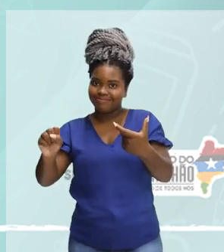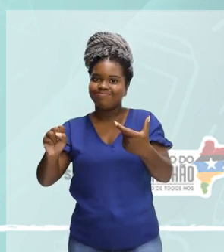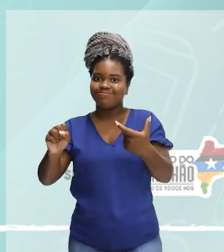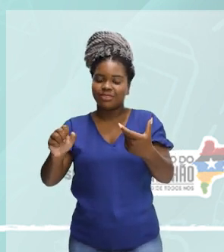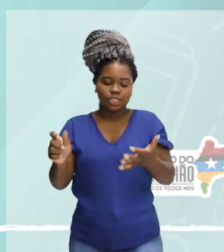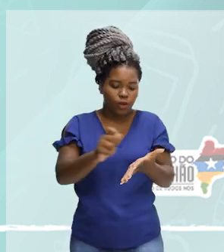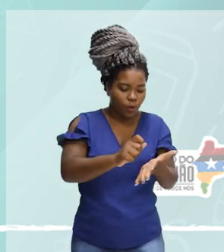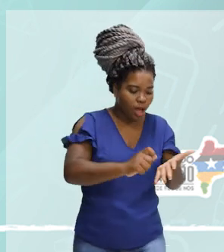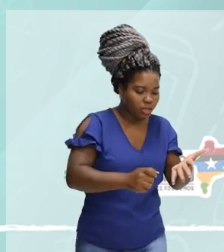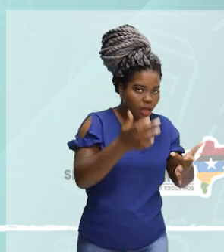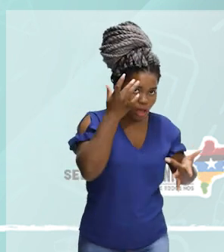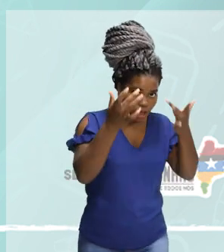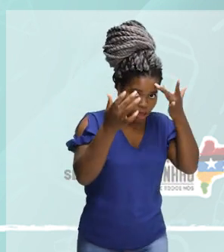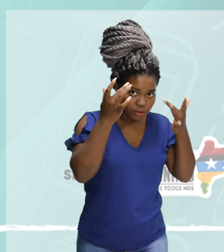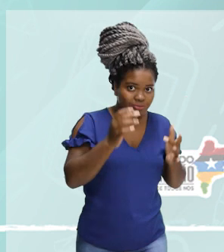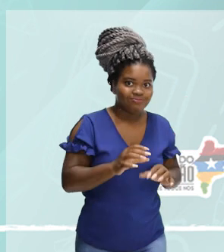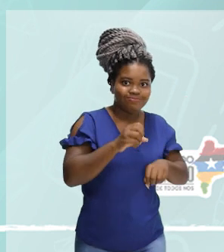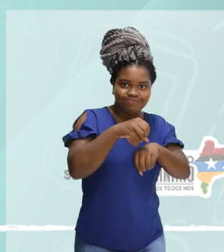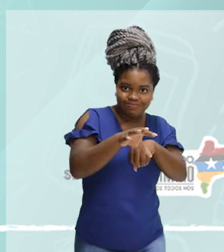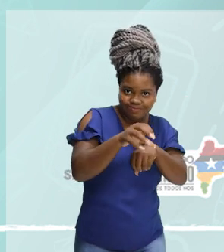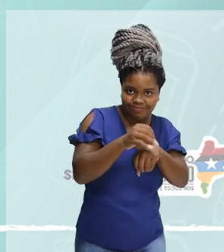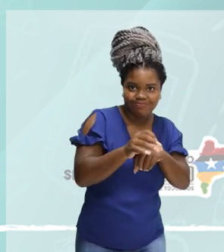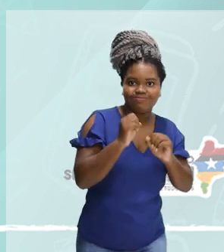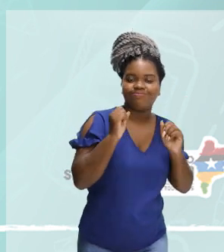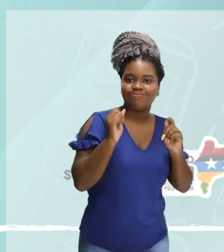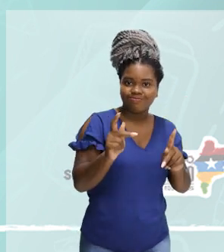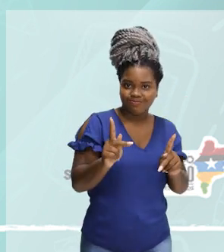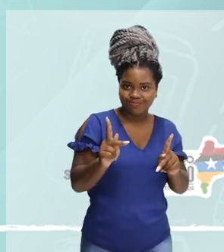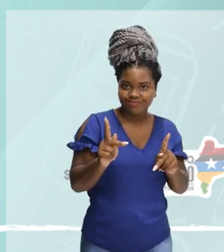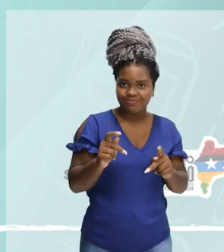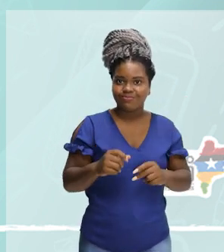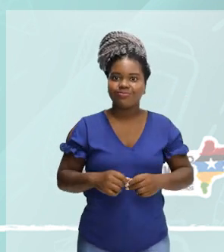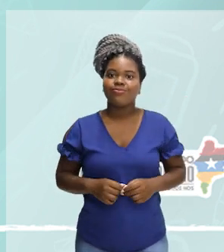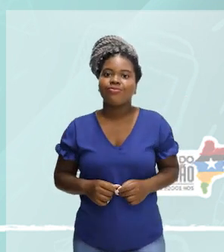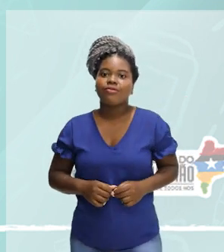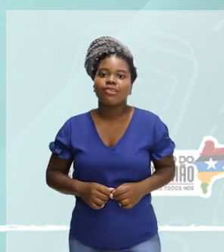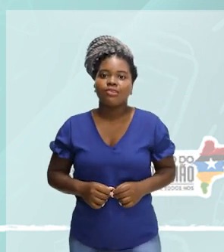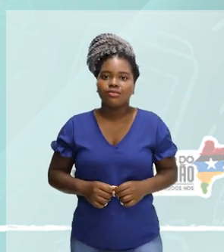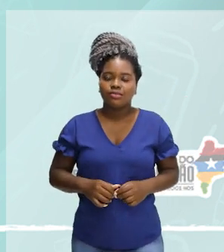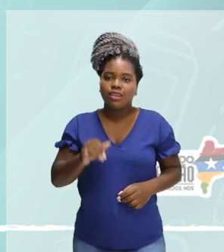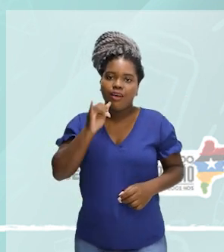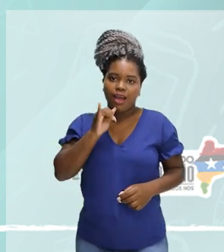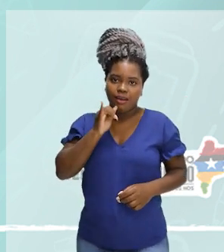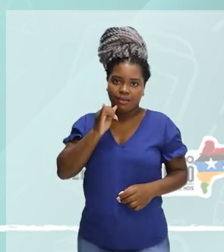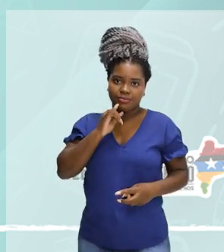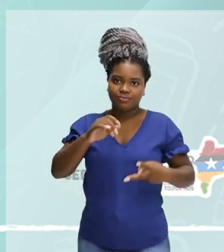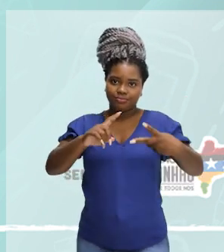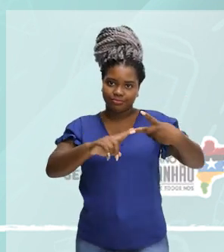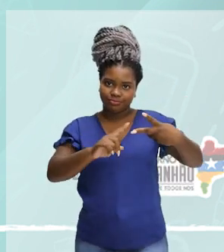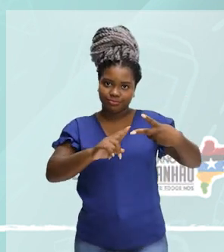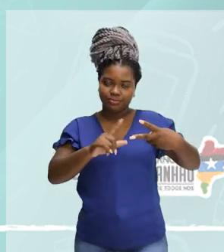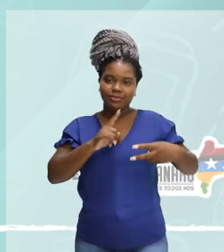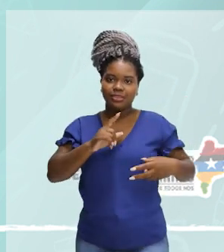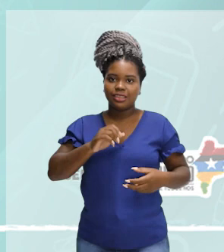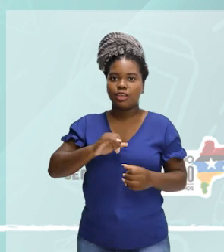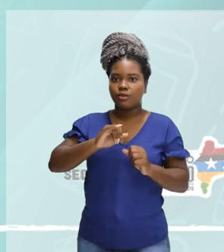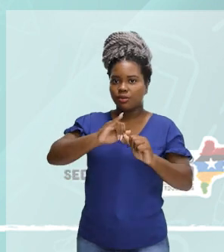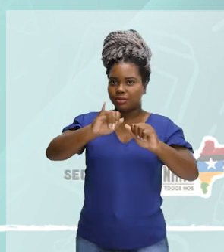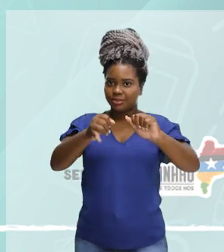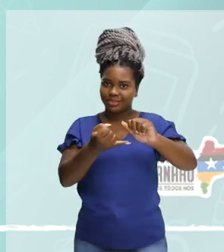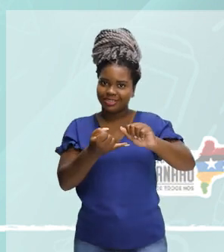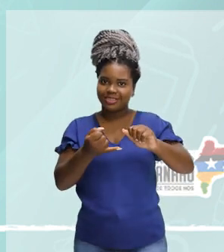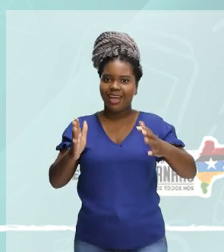superlativo absoluto e o superlativo relativo, tá ok? Então, exemplo, eu peguei aqui os adjetivos alegre